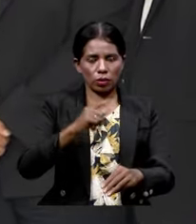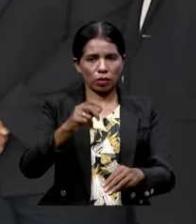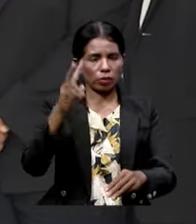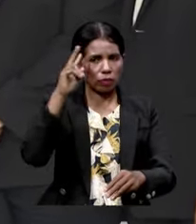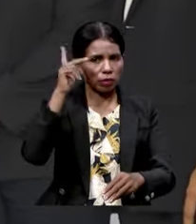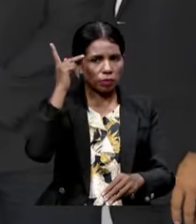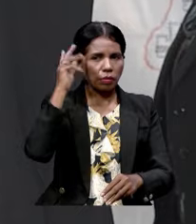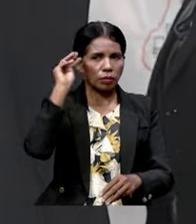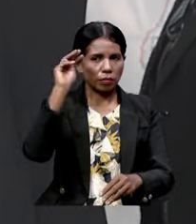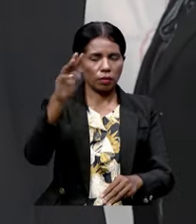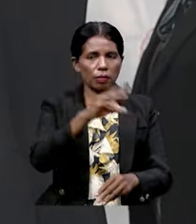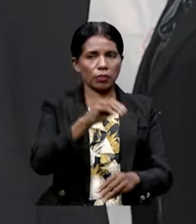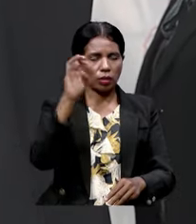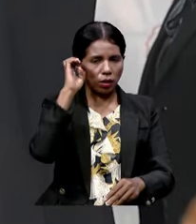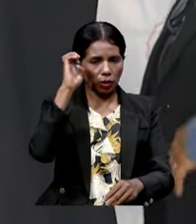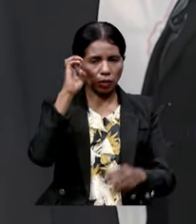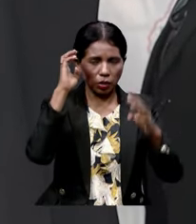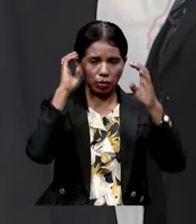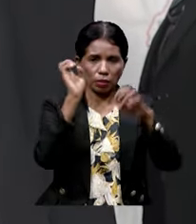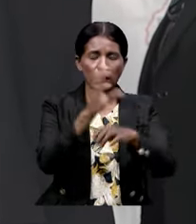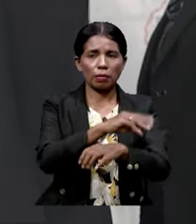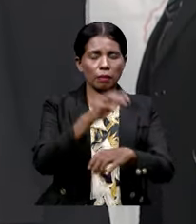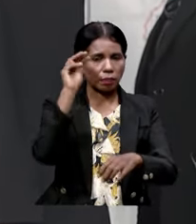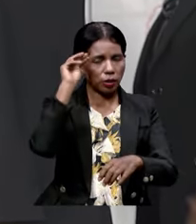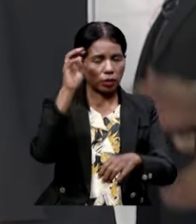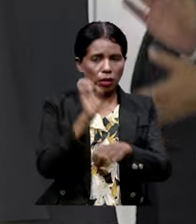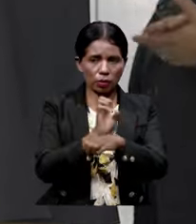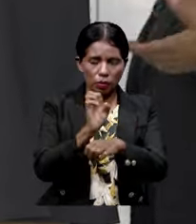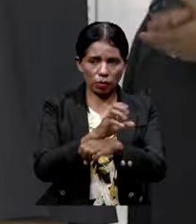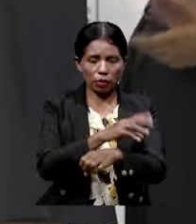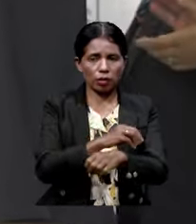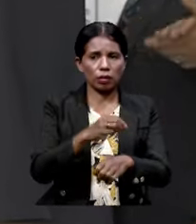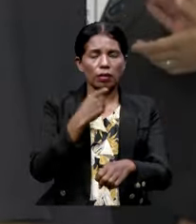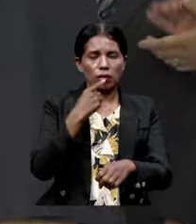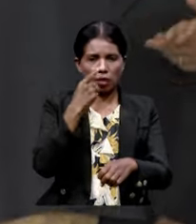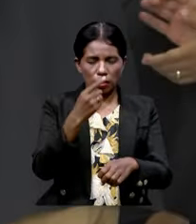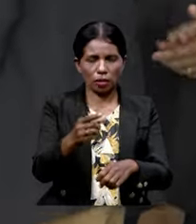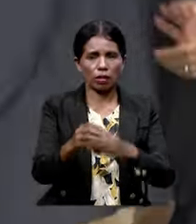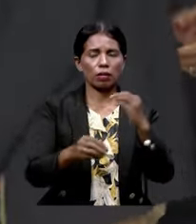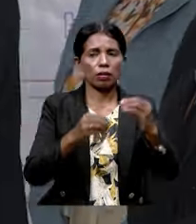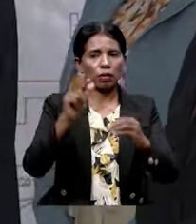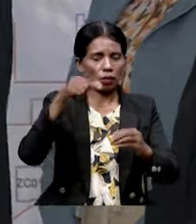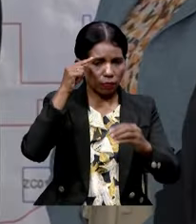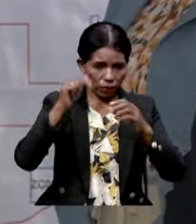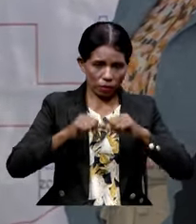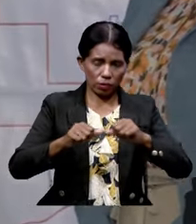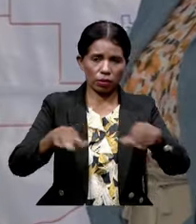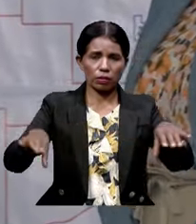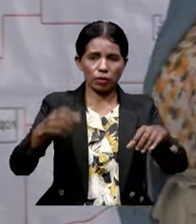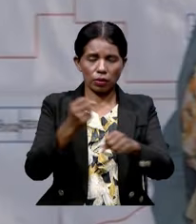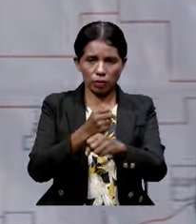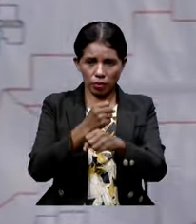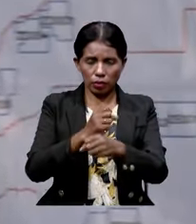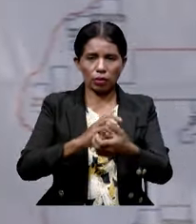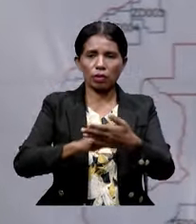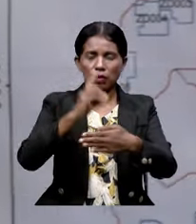ministro coordenador assunto econômico, no ministro turismo no ambiente, Francisco Albu Adilai, afirma, o governo continua esforço, onde desenvolve,